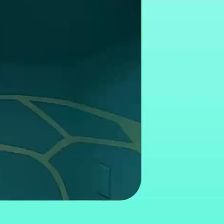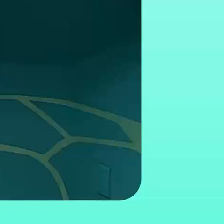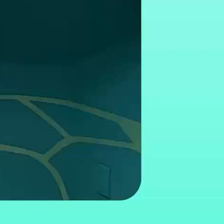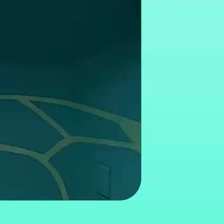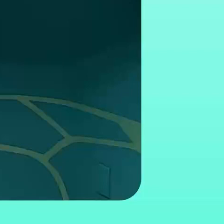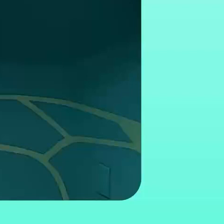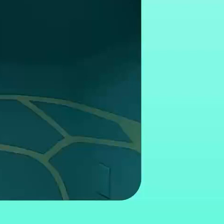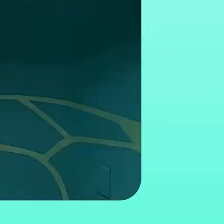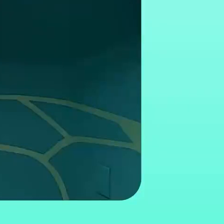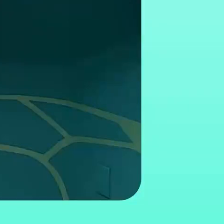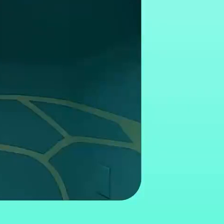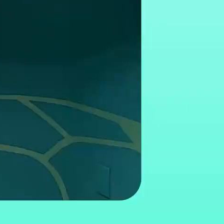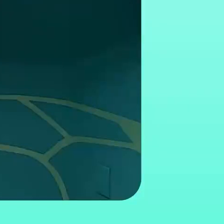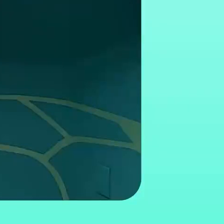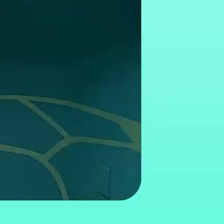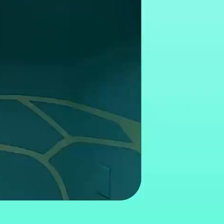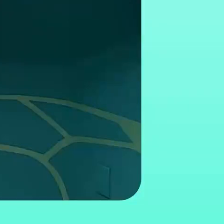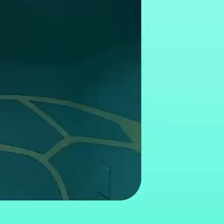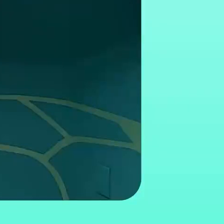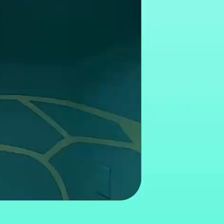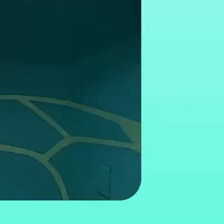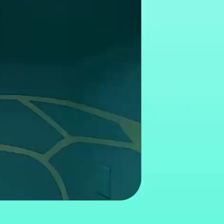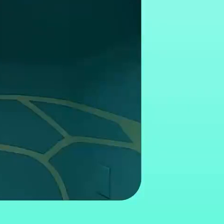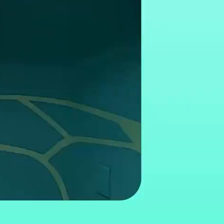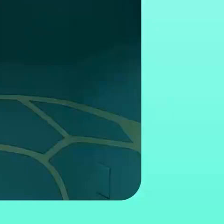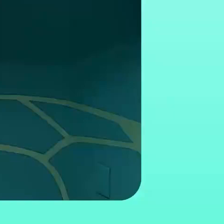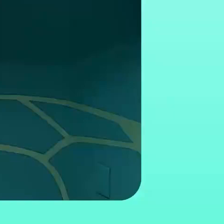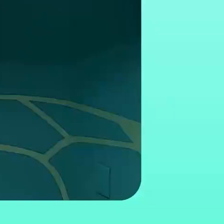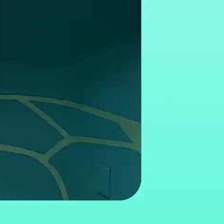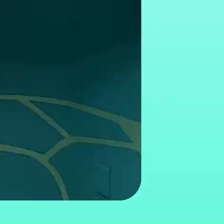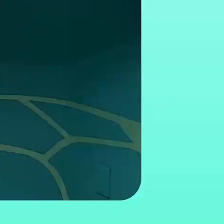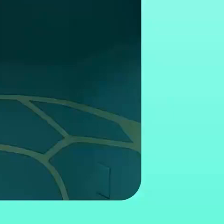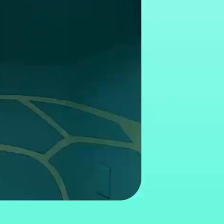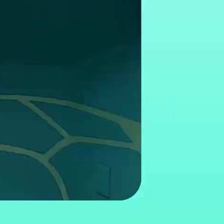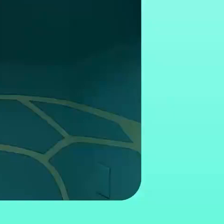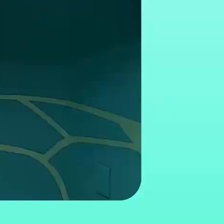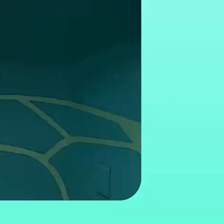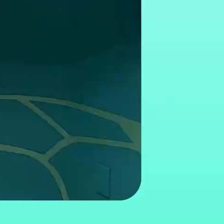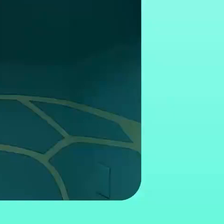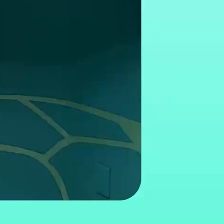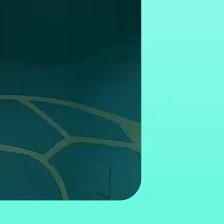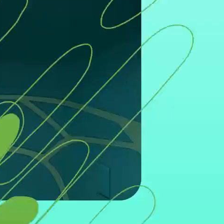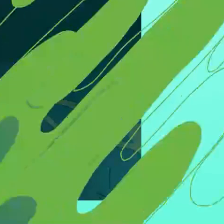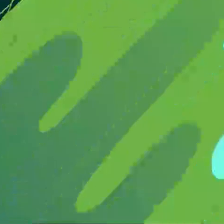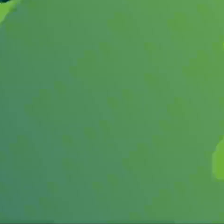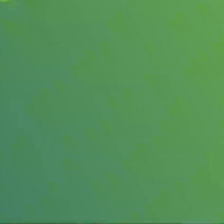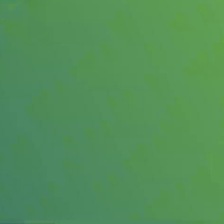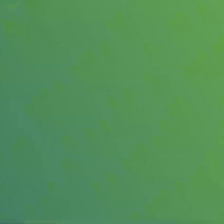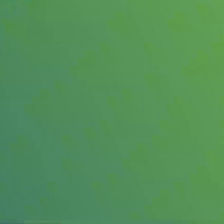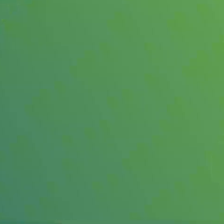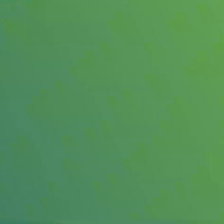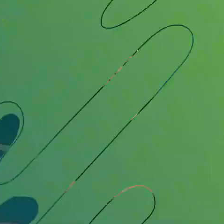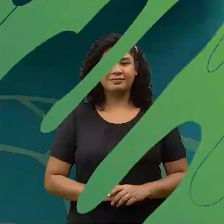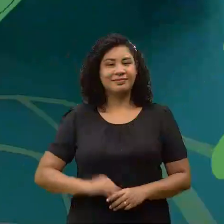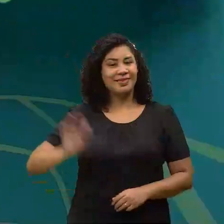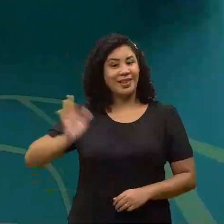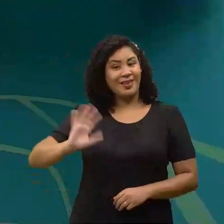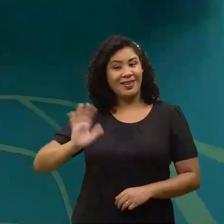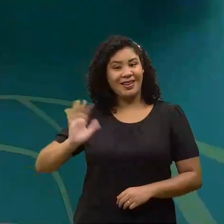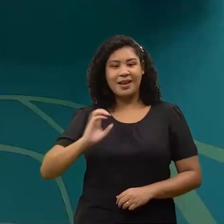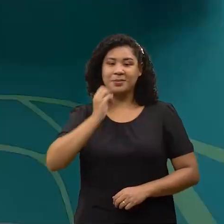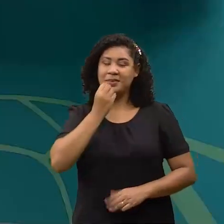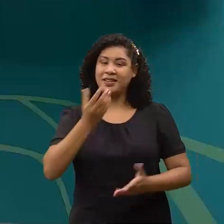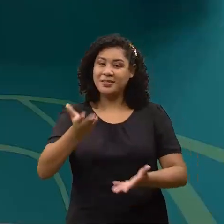frente para uma parede verde e ao seu lado direito a TV interativa que fará uso. Olá, meu querido aluno,